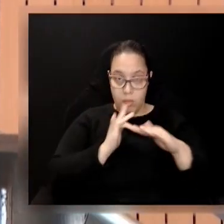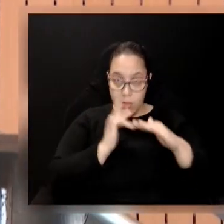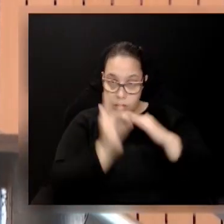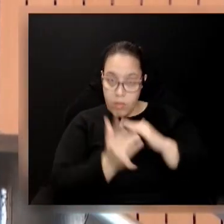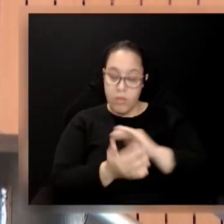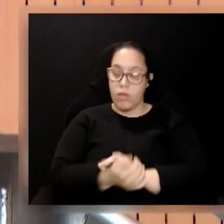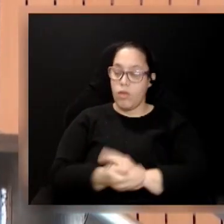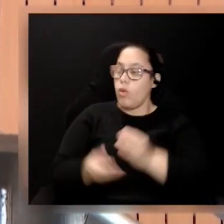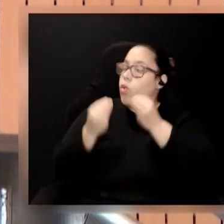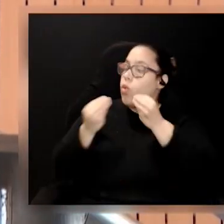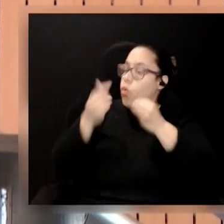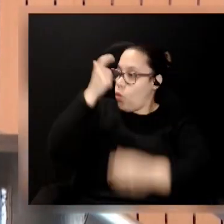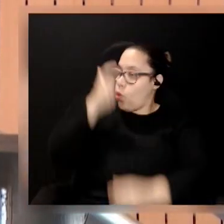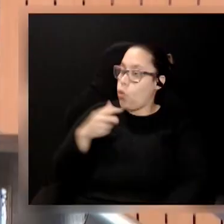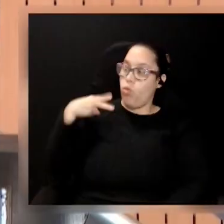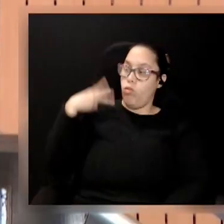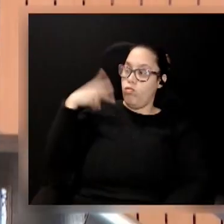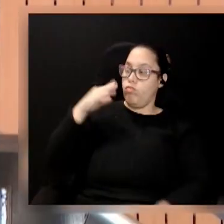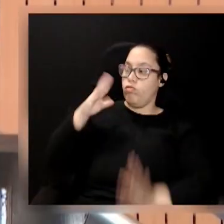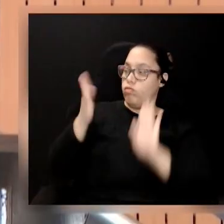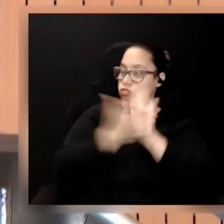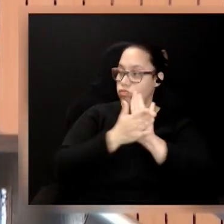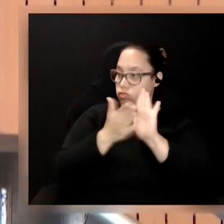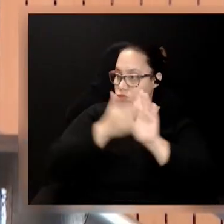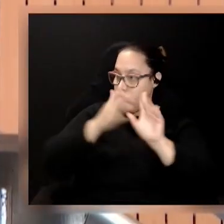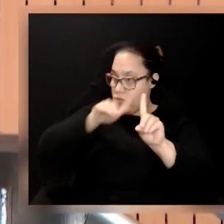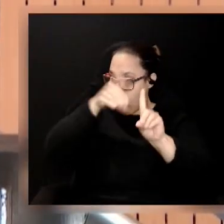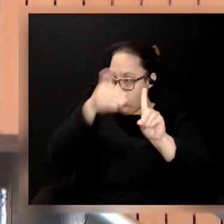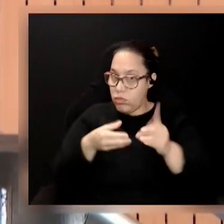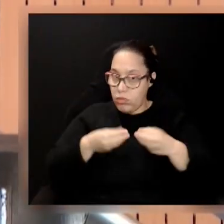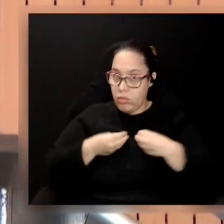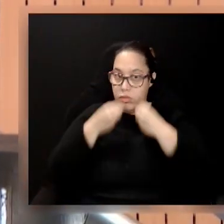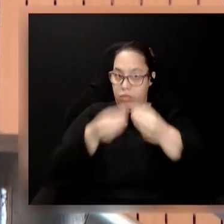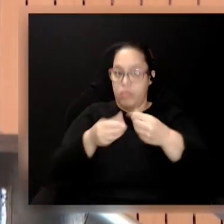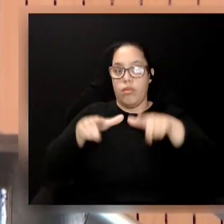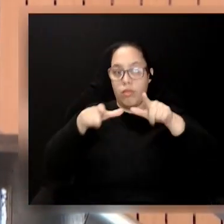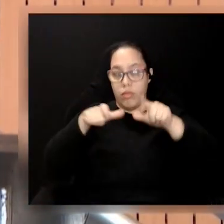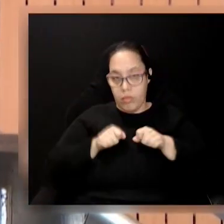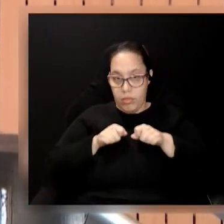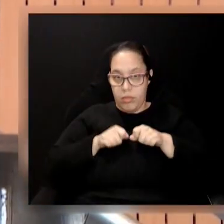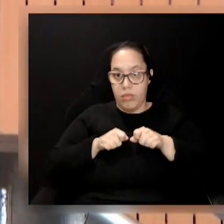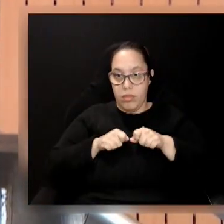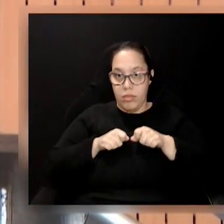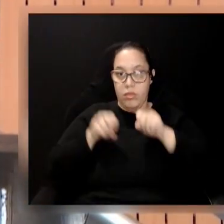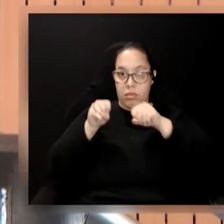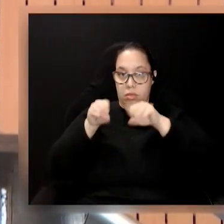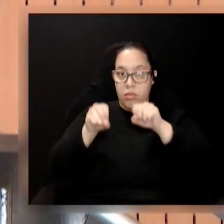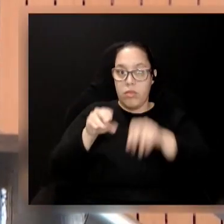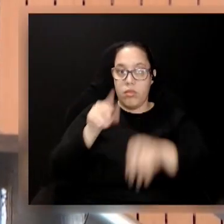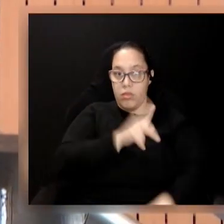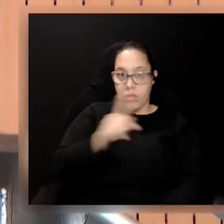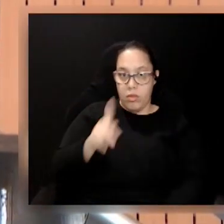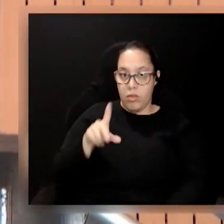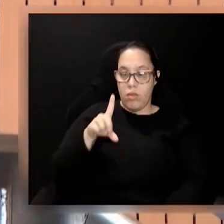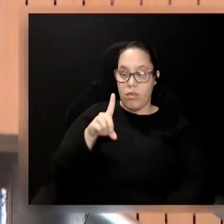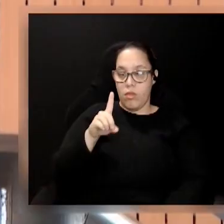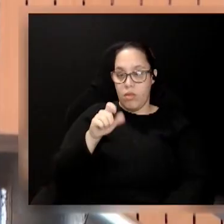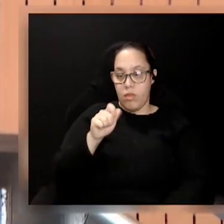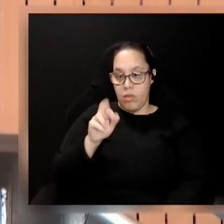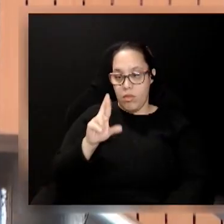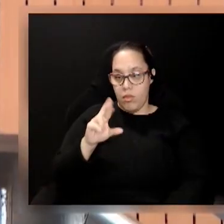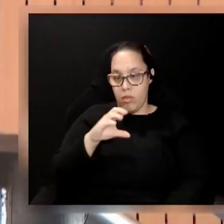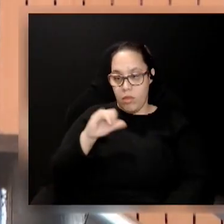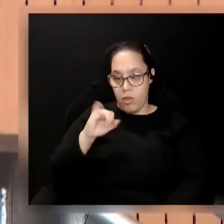tenho a honra de propor a entrega do Diploma de Mérito Educacional Professor Darcy Ribeiro a